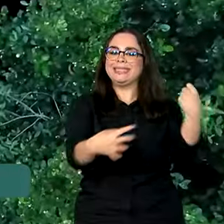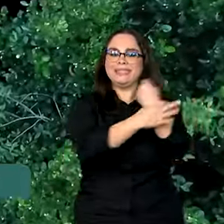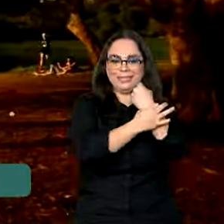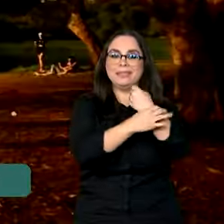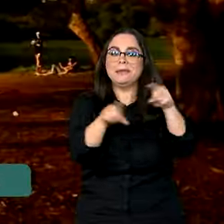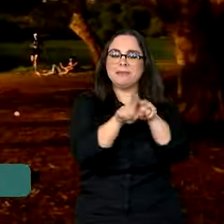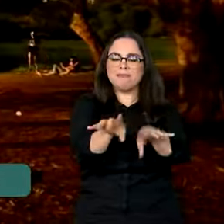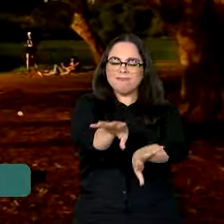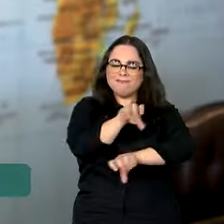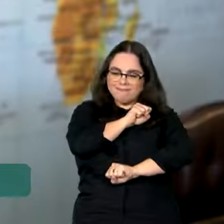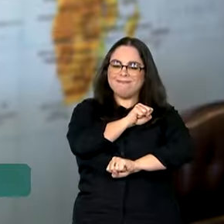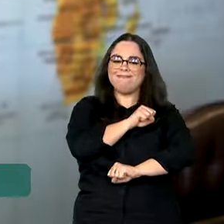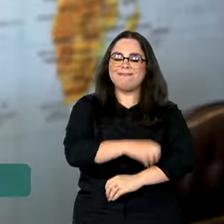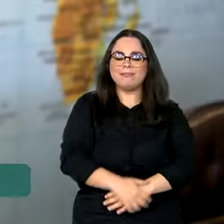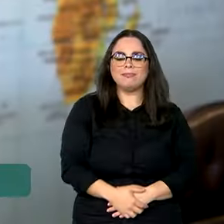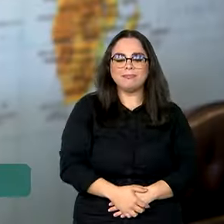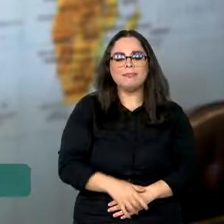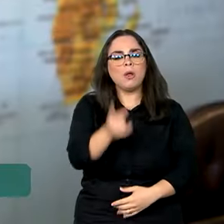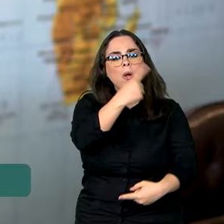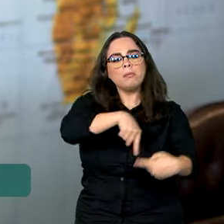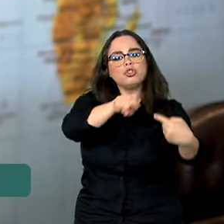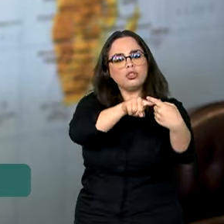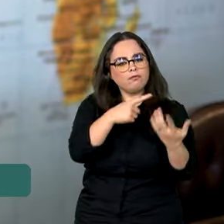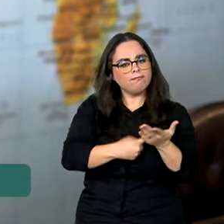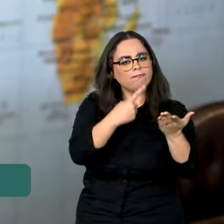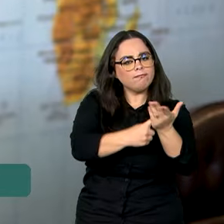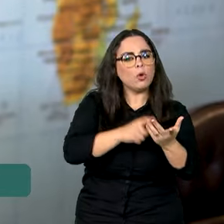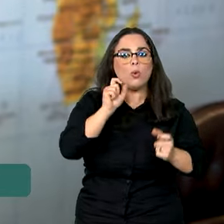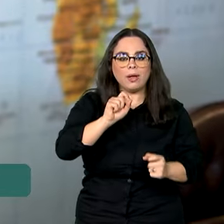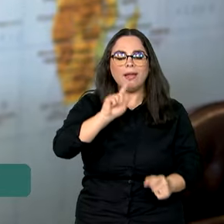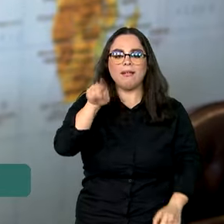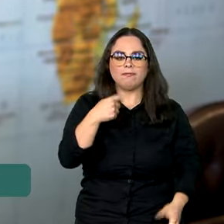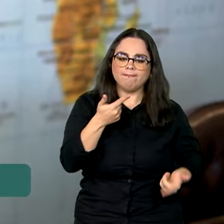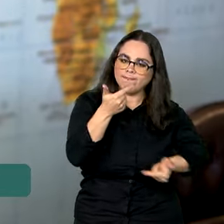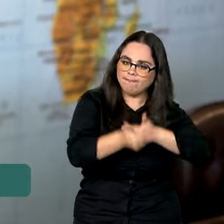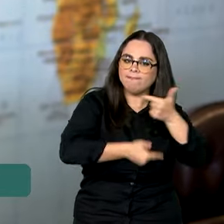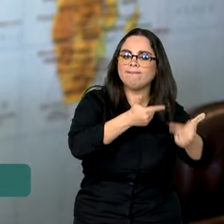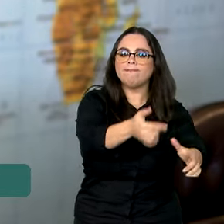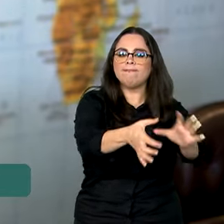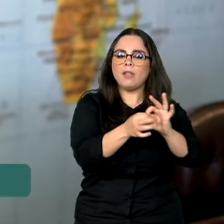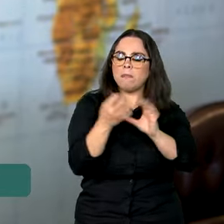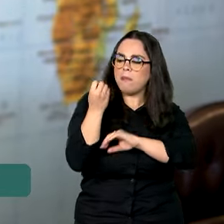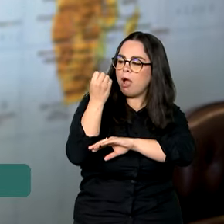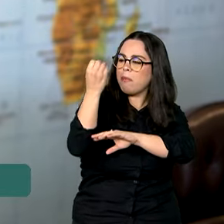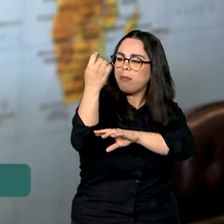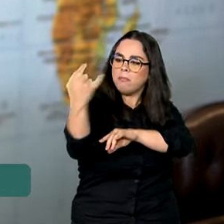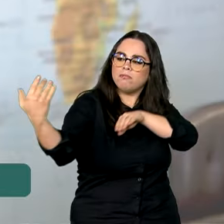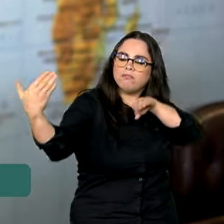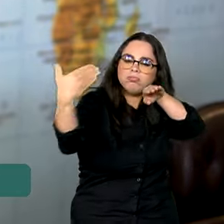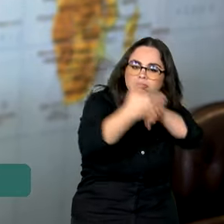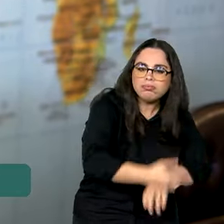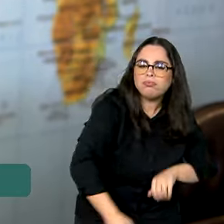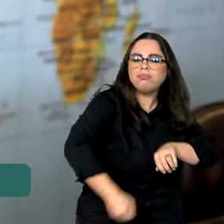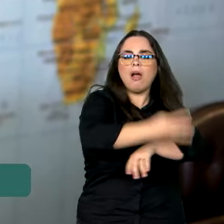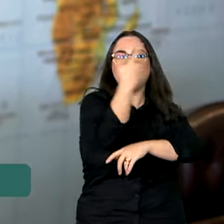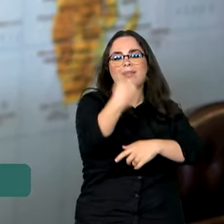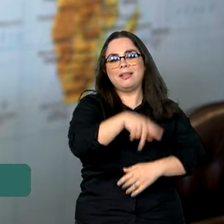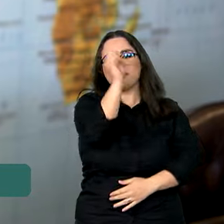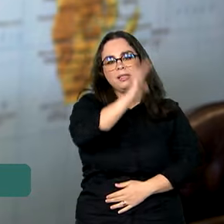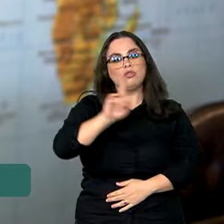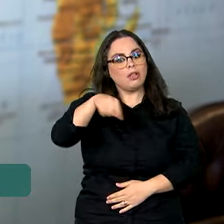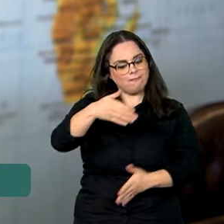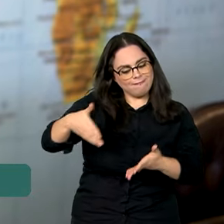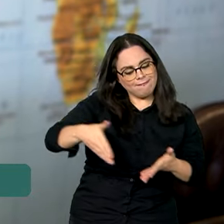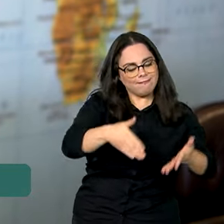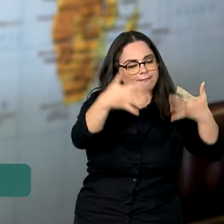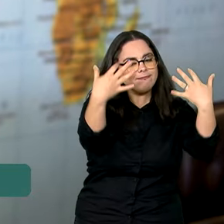e acolhedor. Nosso compromisso é continuar trabalhando para que esses viajantes venham ainda mais para o Brasil. Estamos no caminho